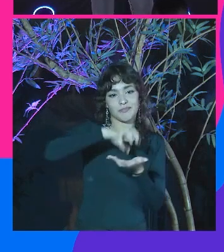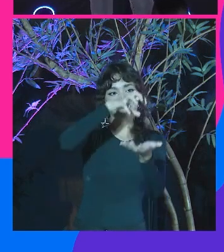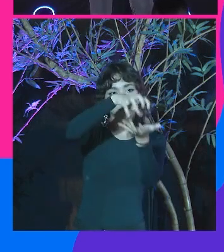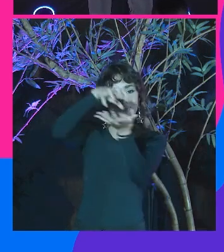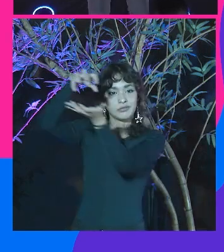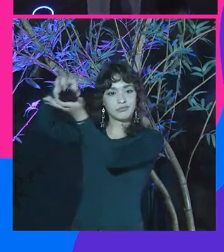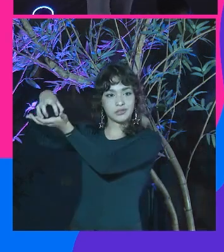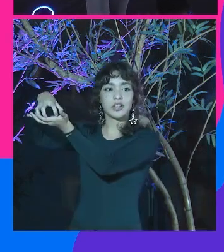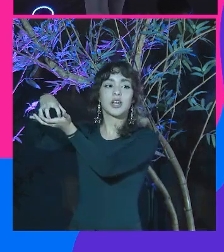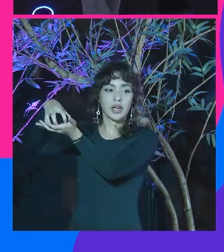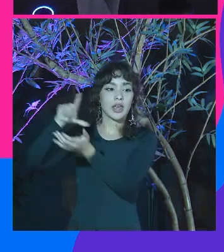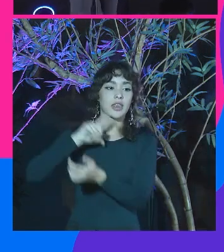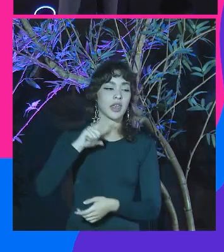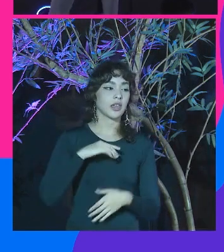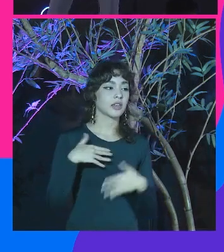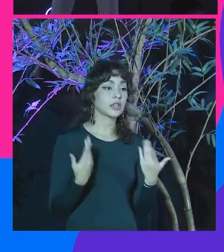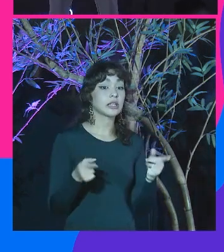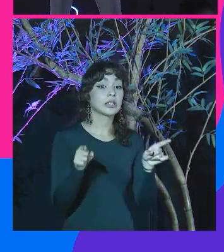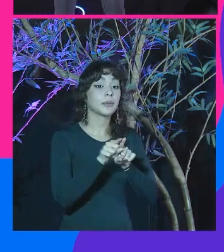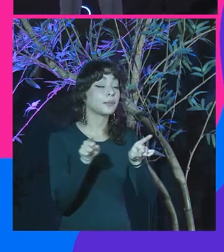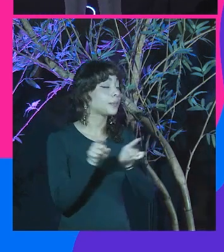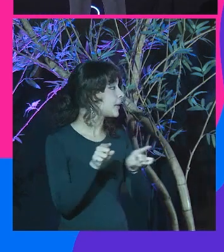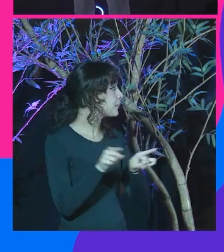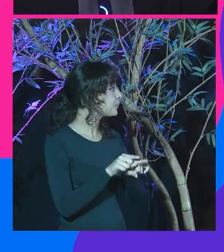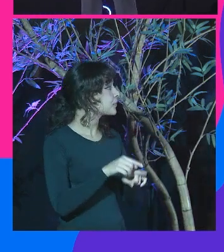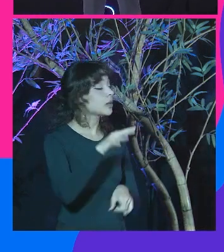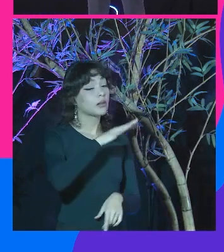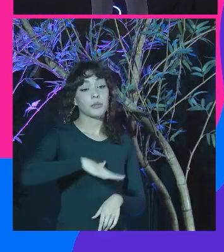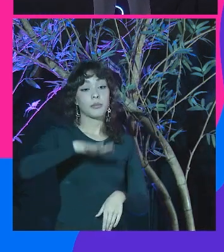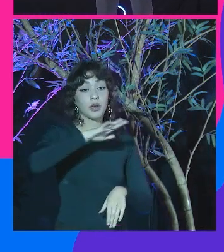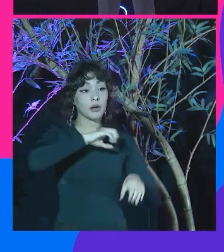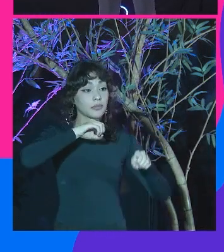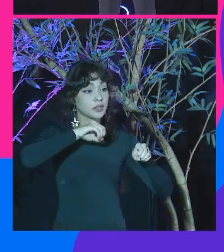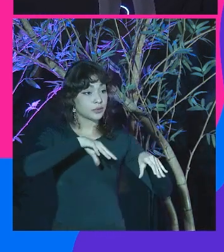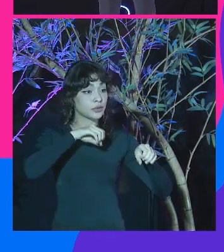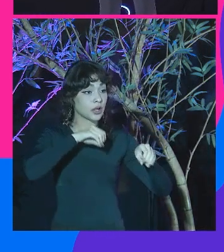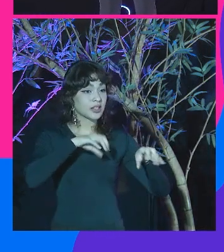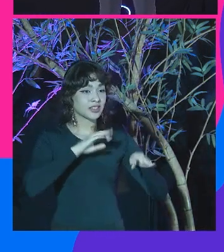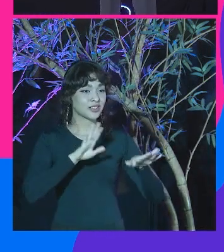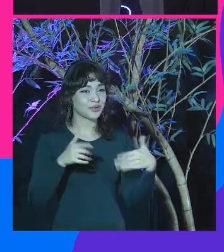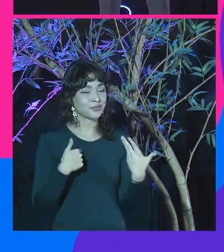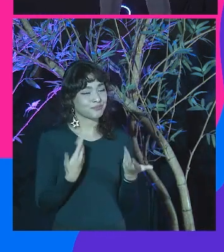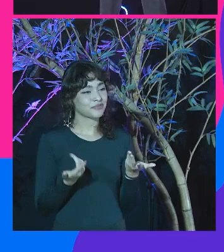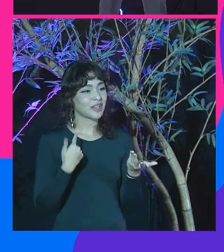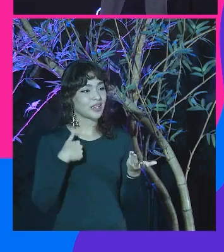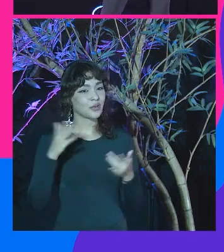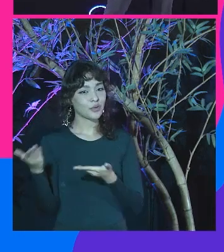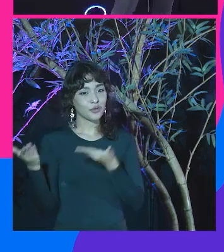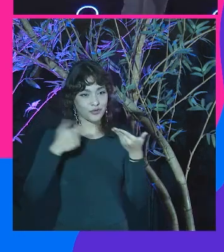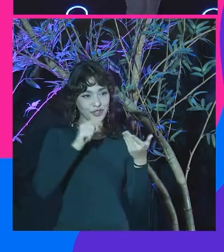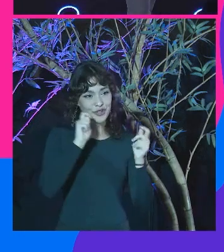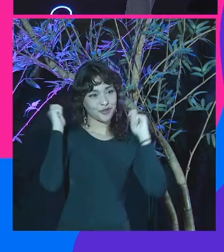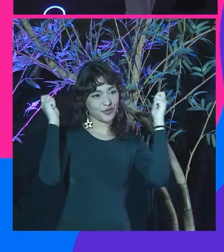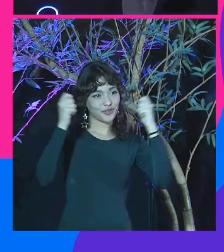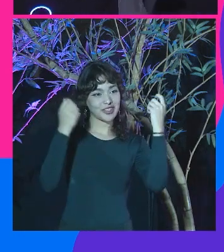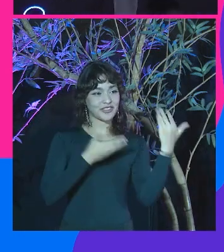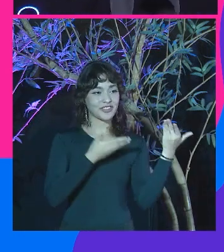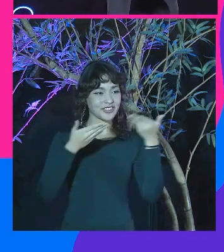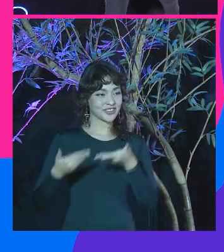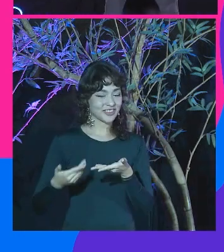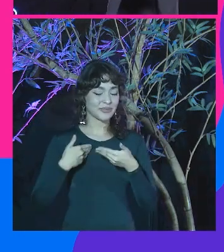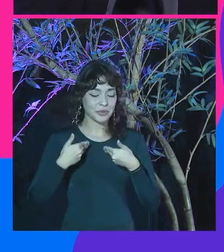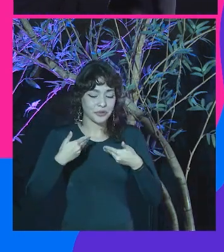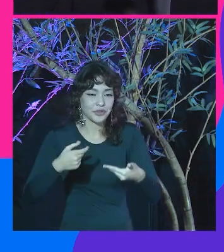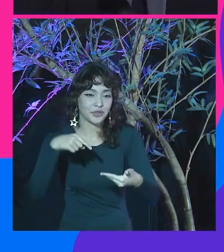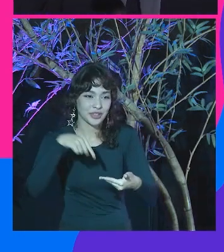Instituto. E a gente também tem uma camada de educação, que é um pouco disso que eu estou fazendo, a convite desse festival tão lindo que está, e da